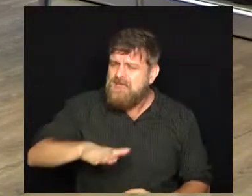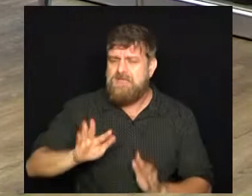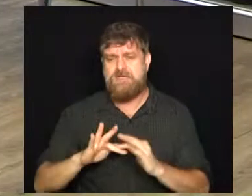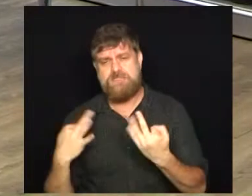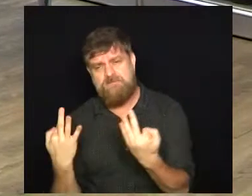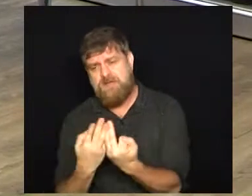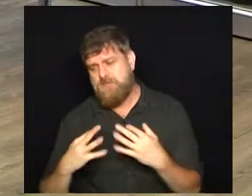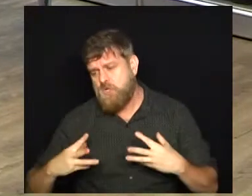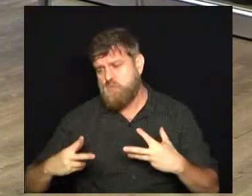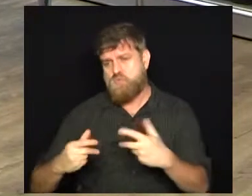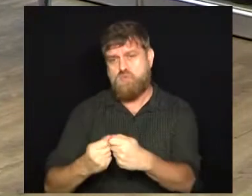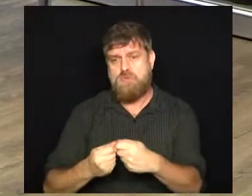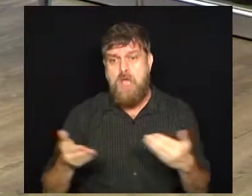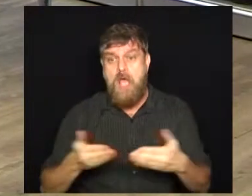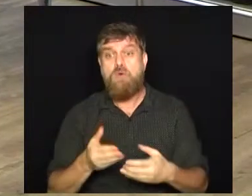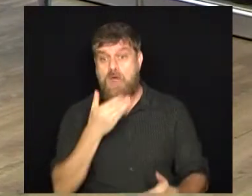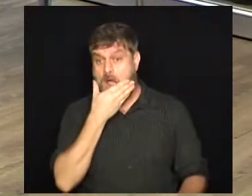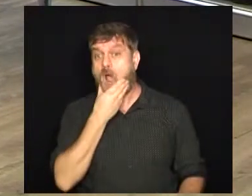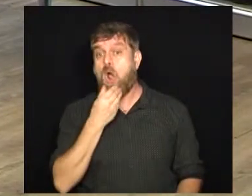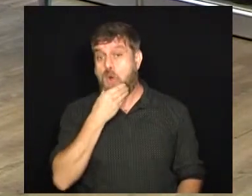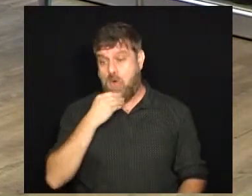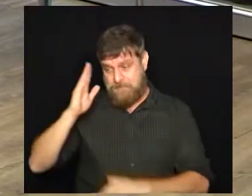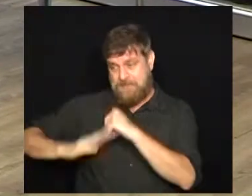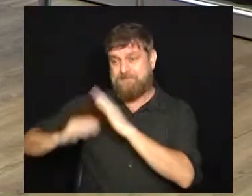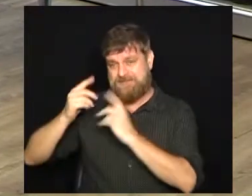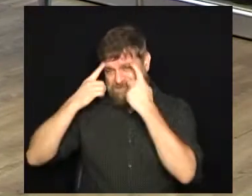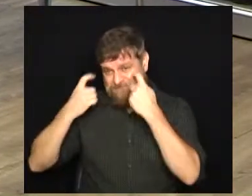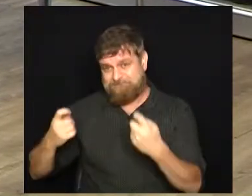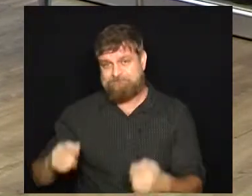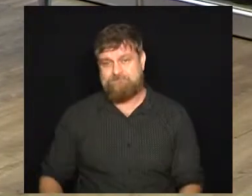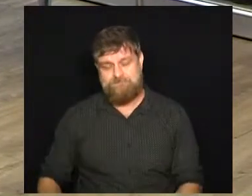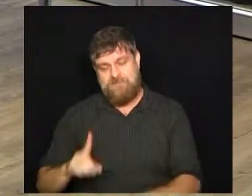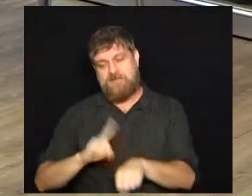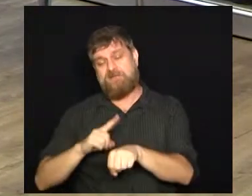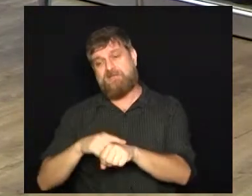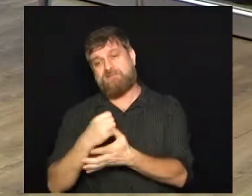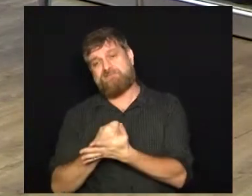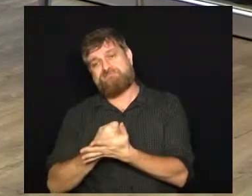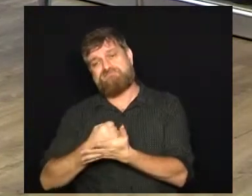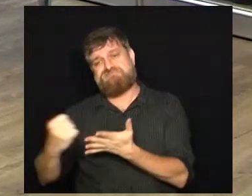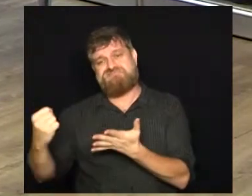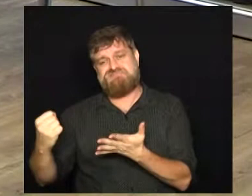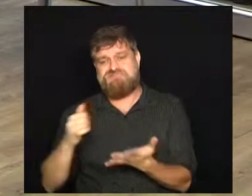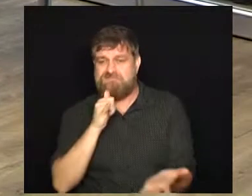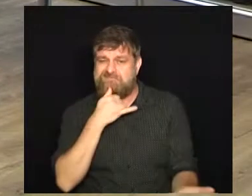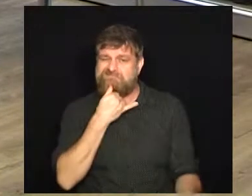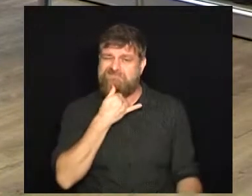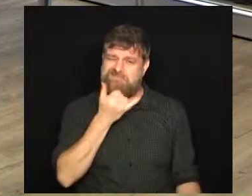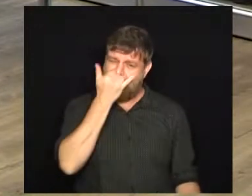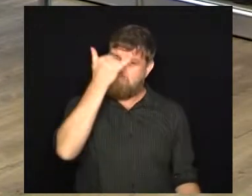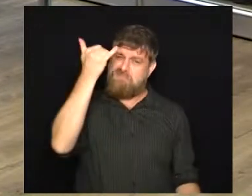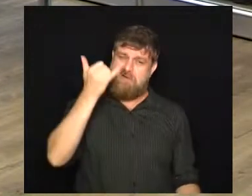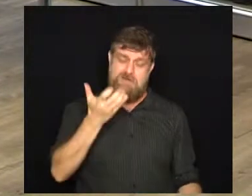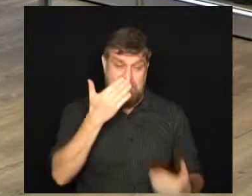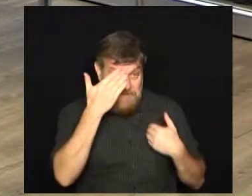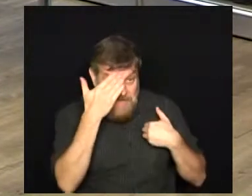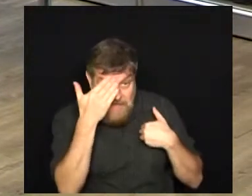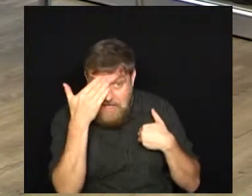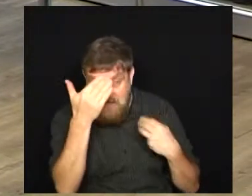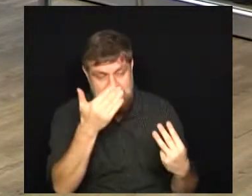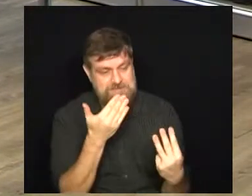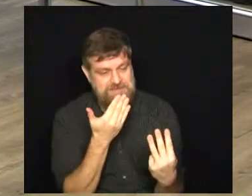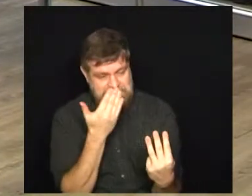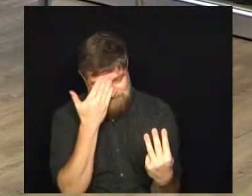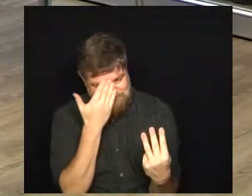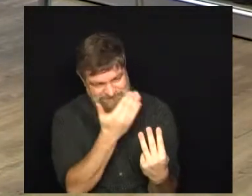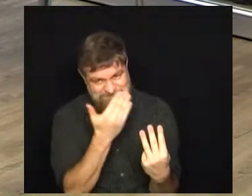família toda e agora também para o homem, né? Infelizmente, o nosso tempo é curto, então eu queria já deixar meu agradecimento para vocês que